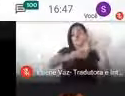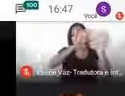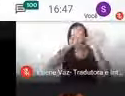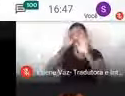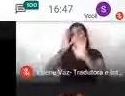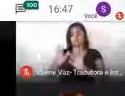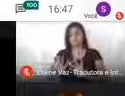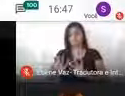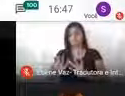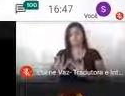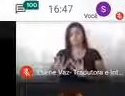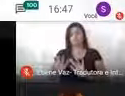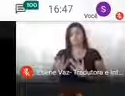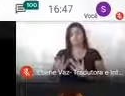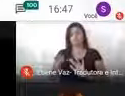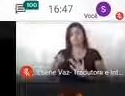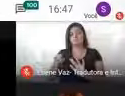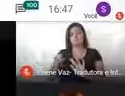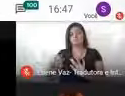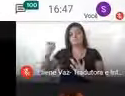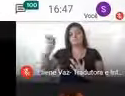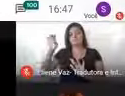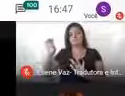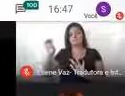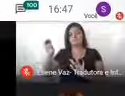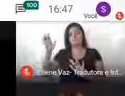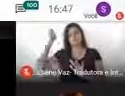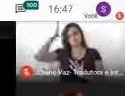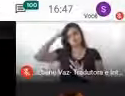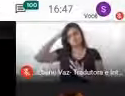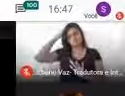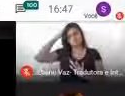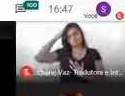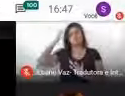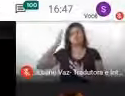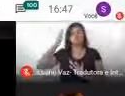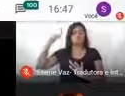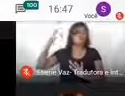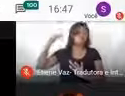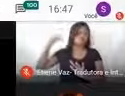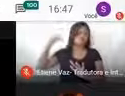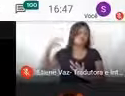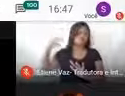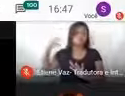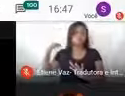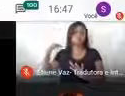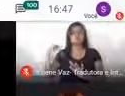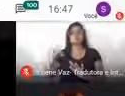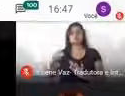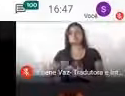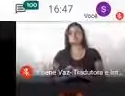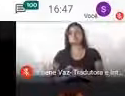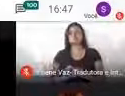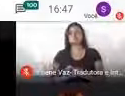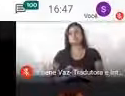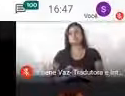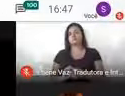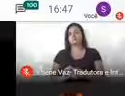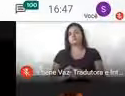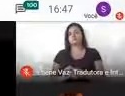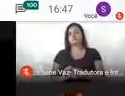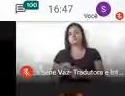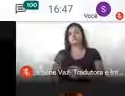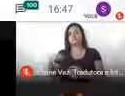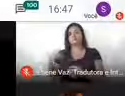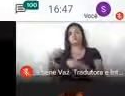instalando aí no Nordeste Paraense desde tempos remotos. Né, e nós temos no município de